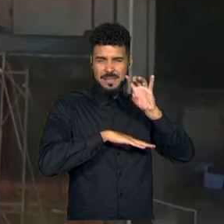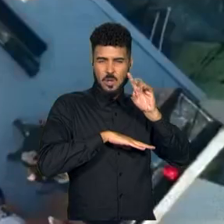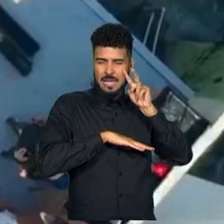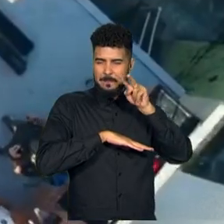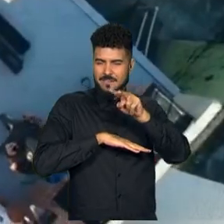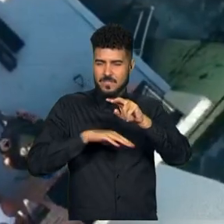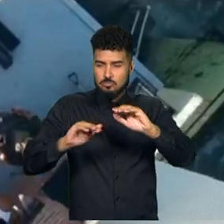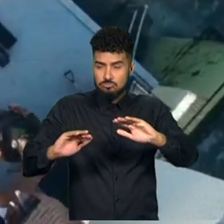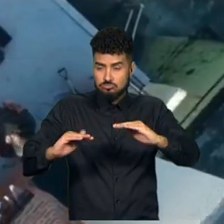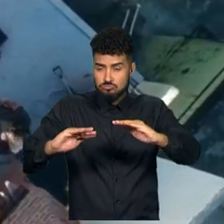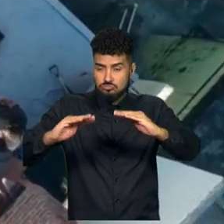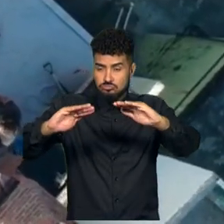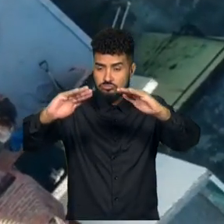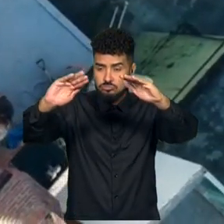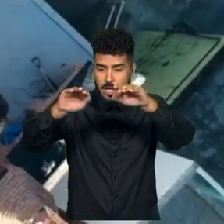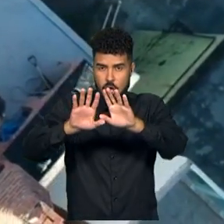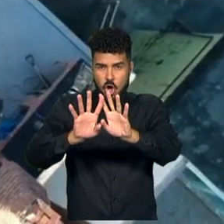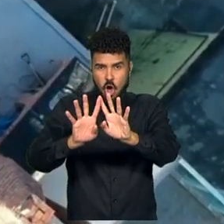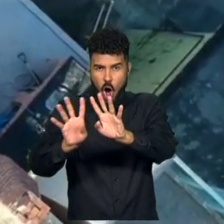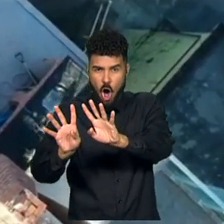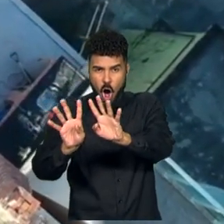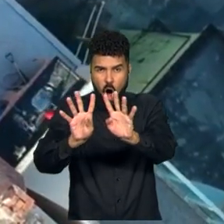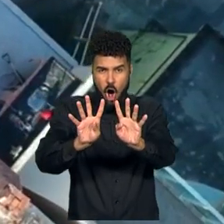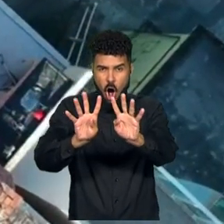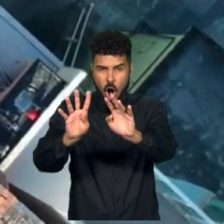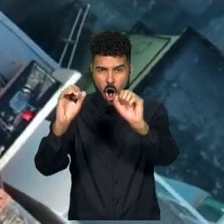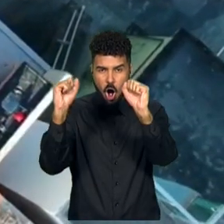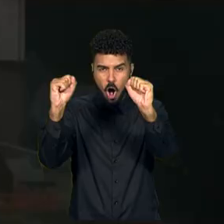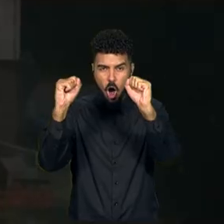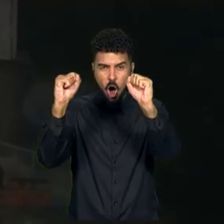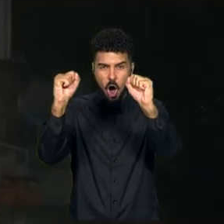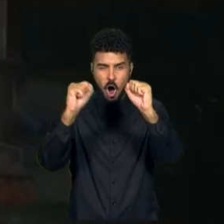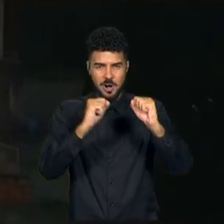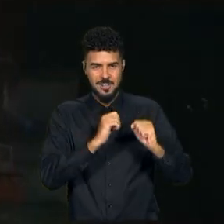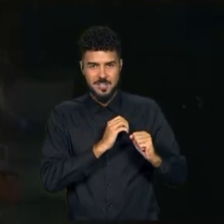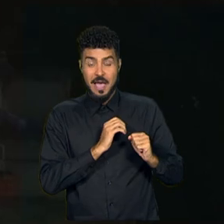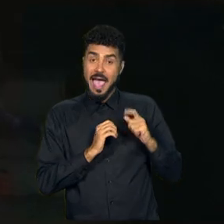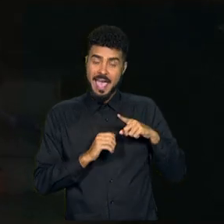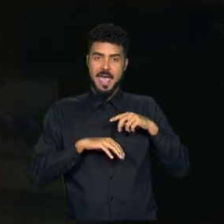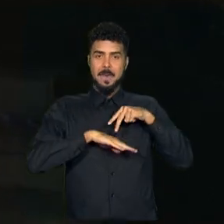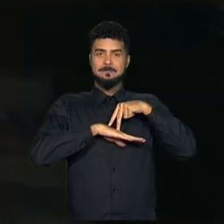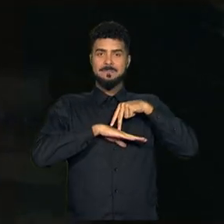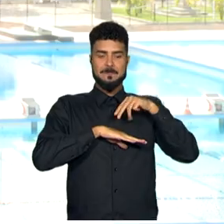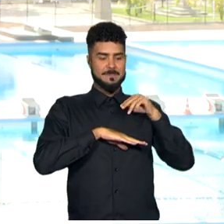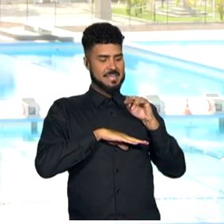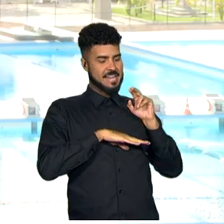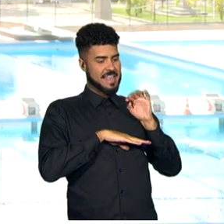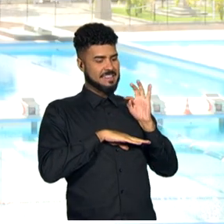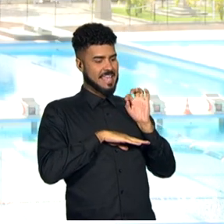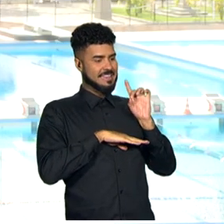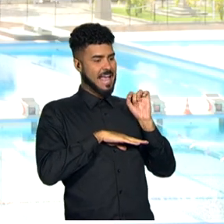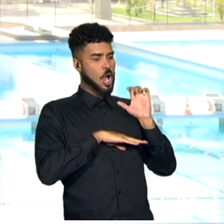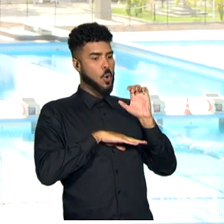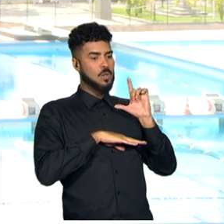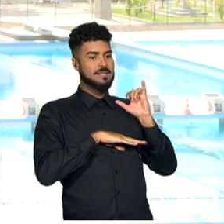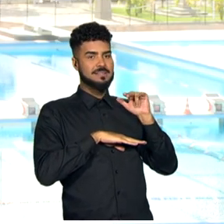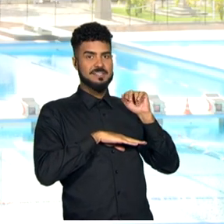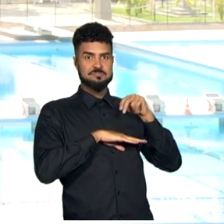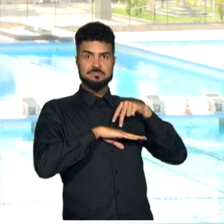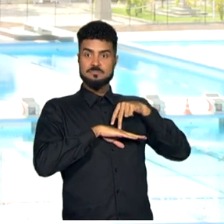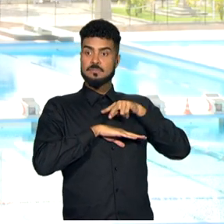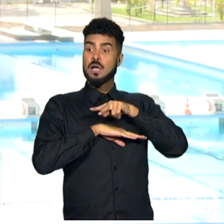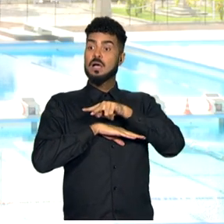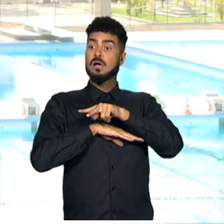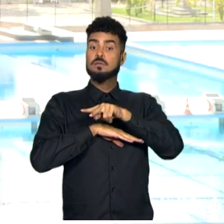coração da torcida vascaína pulsando em São Januário, o Mirante da Colina. A gente consegue ter uma visão